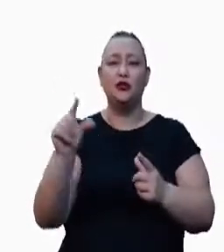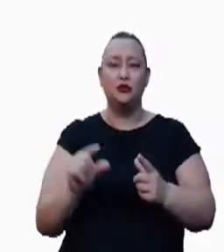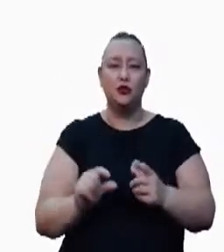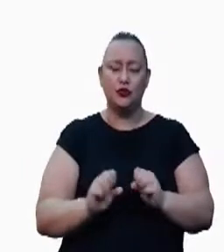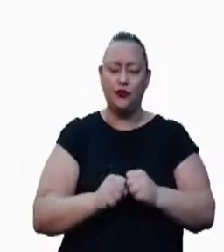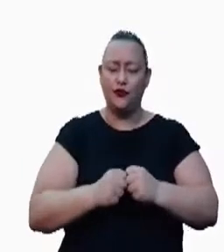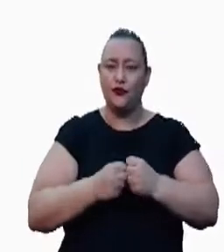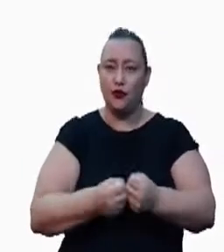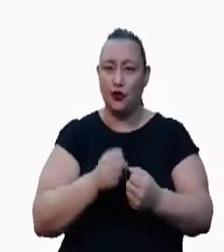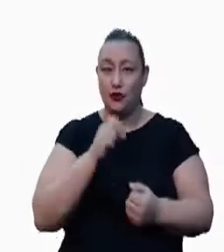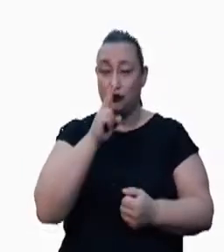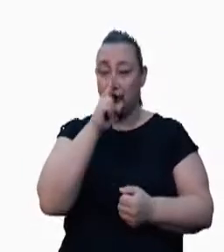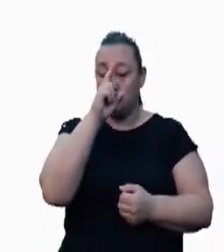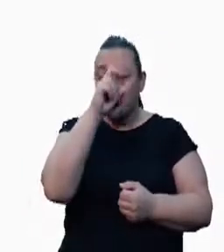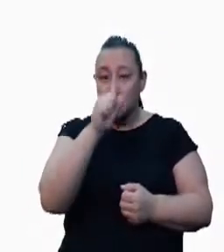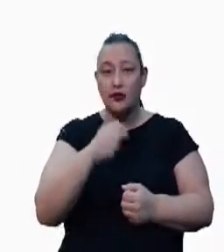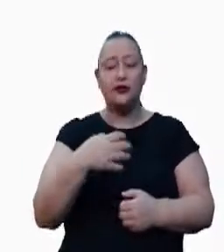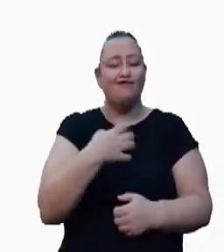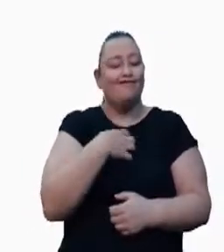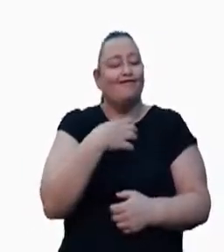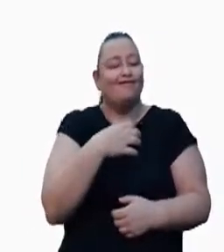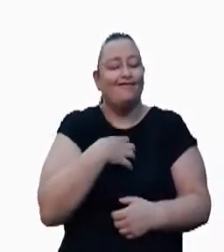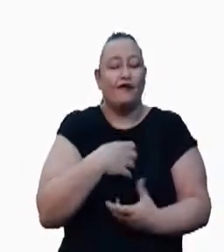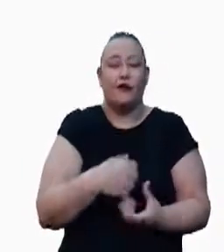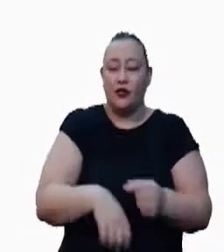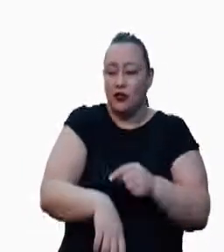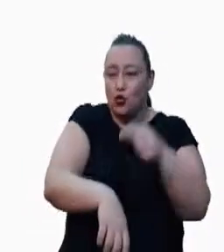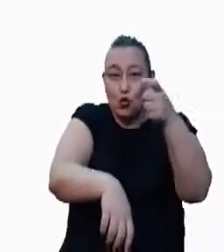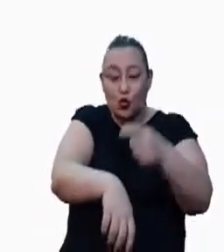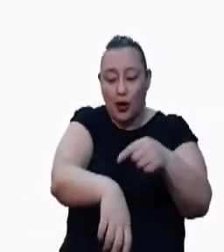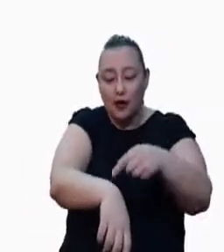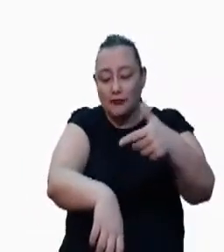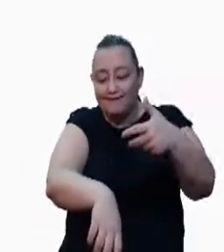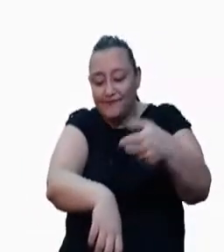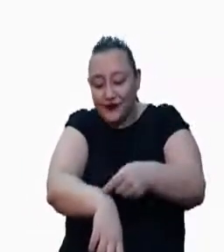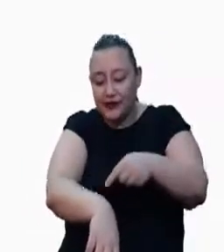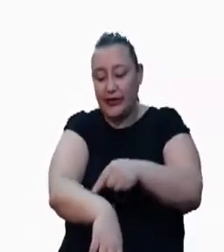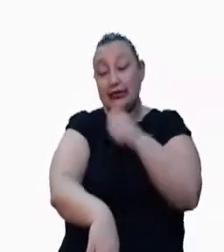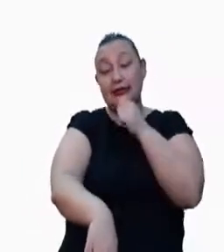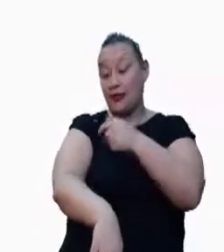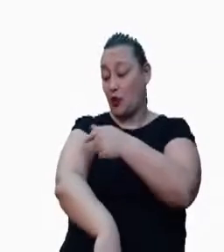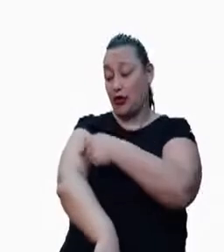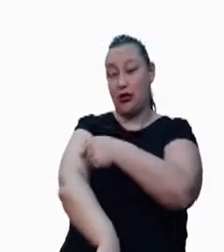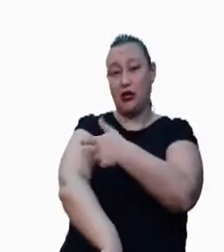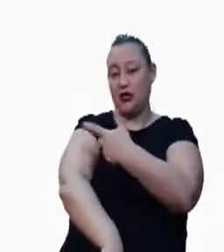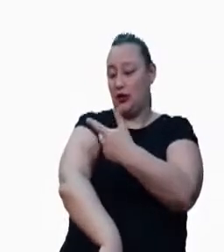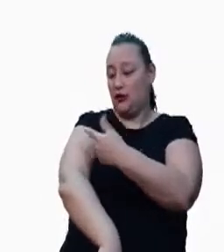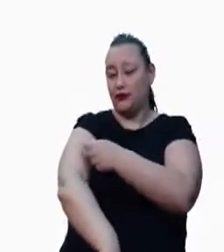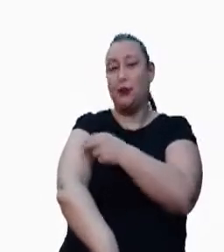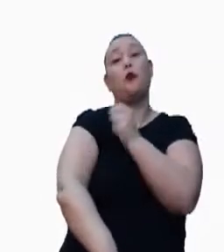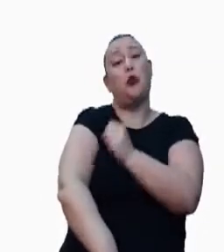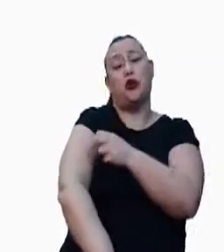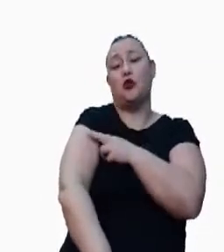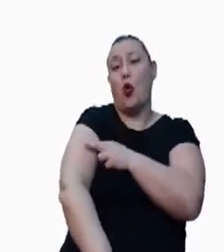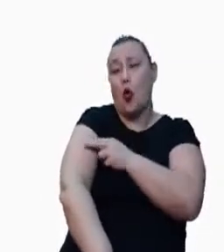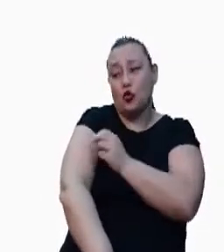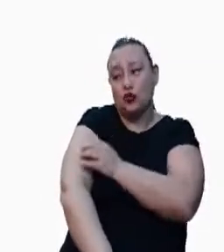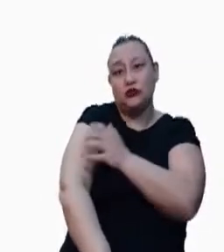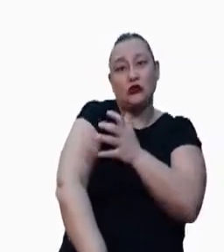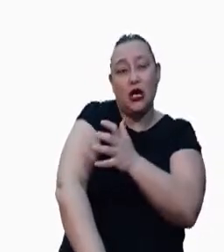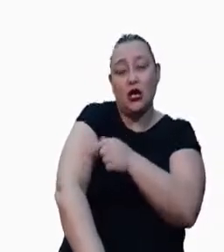força muscular e da sensibilidade no local em que ela foi aplicada. Porque é exatamente isso que ela faz, né? Como ela